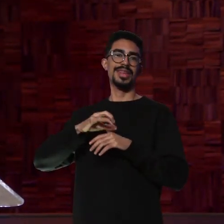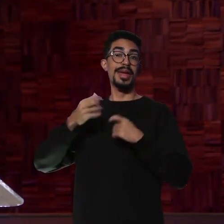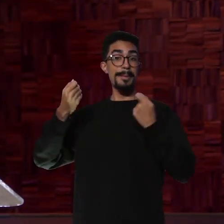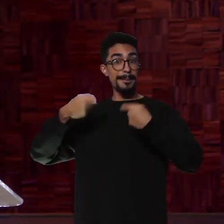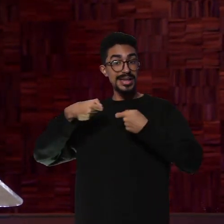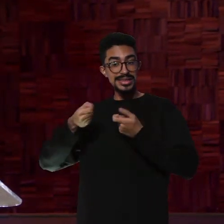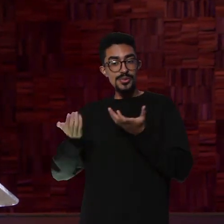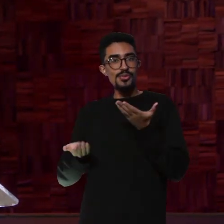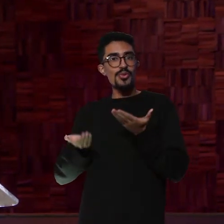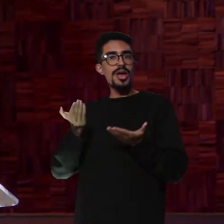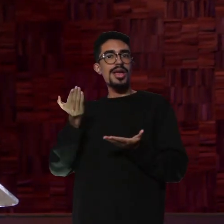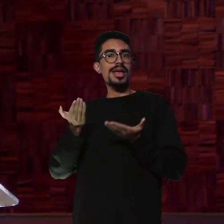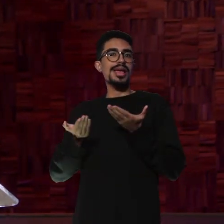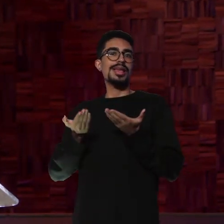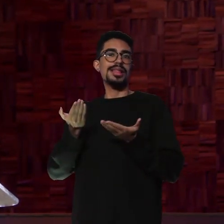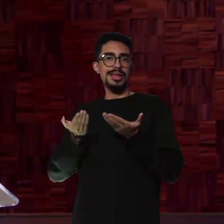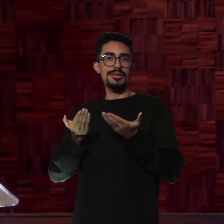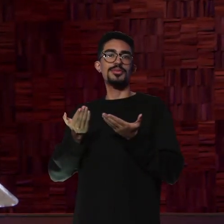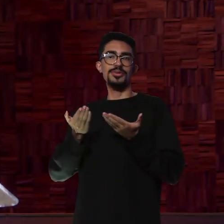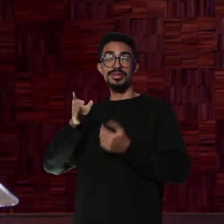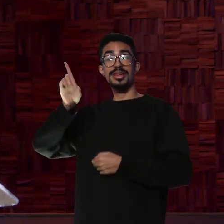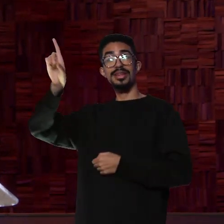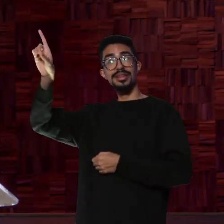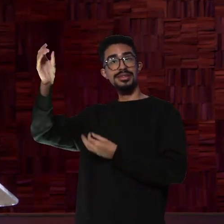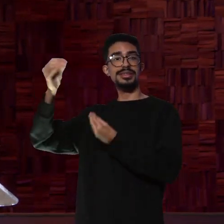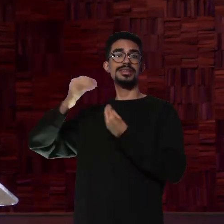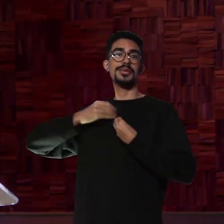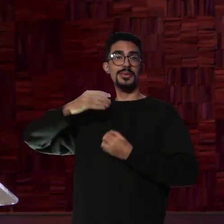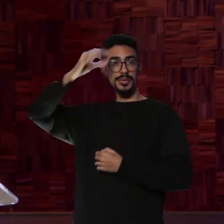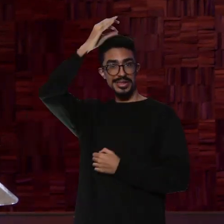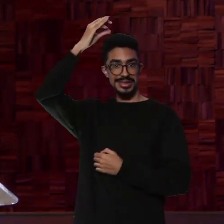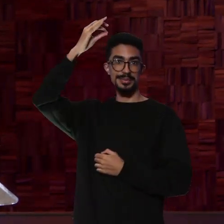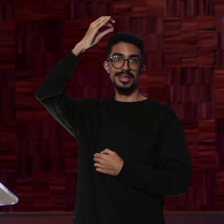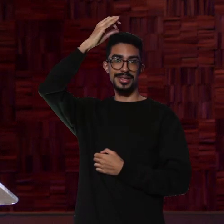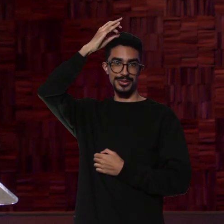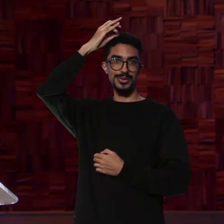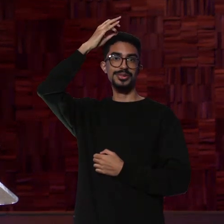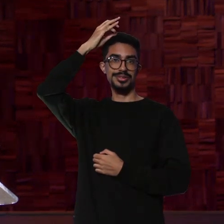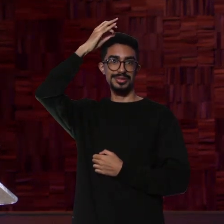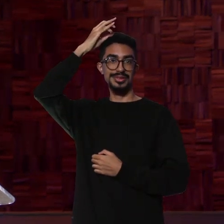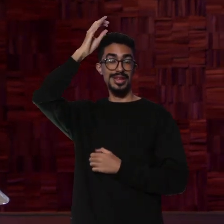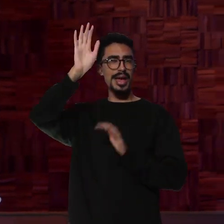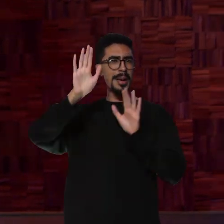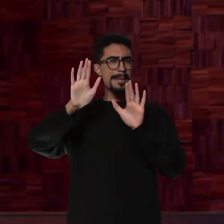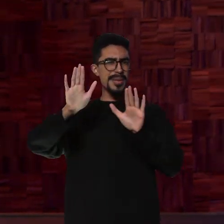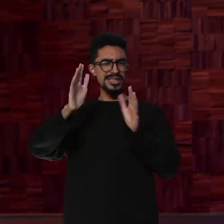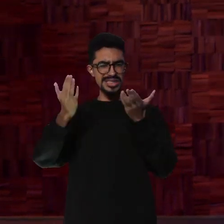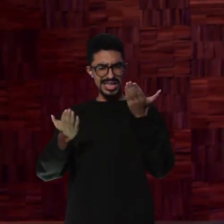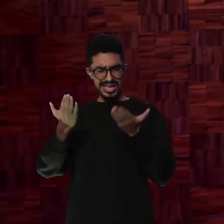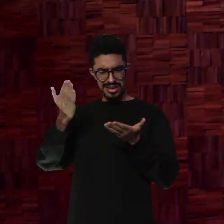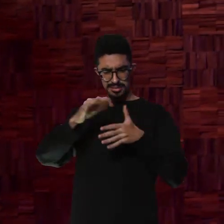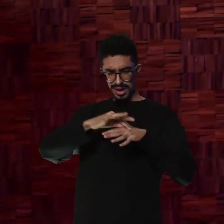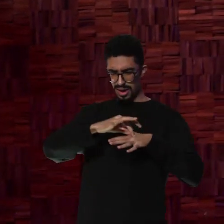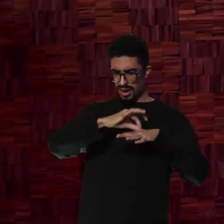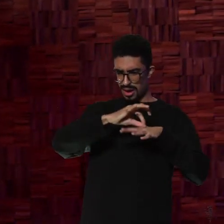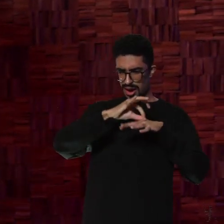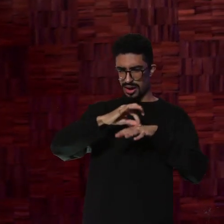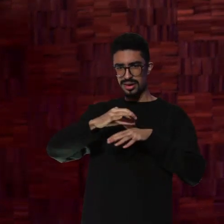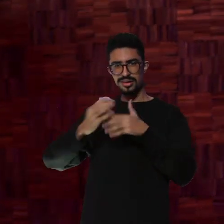do Espírito, na verdade, é um desequilíbrio, porque o Espírito tem que sempre estar mais forte do que a carne. Como que eu alimento o Espírito,